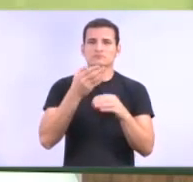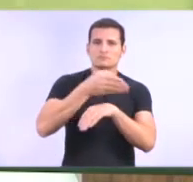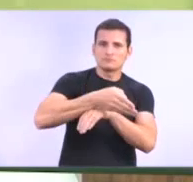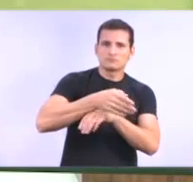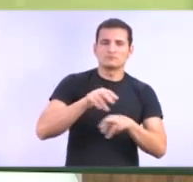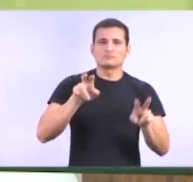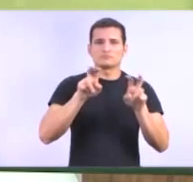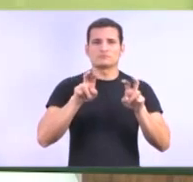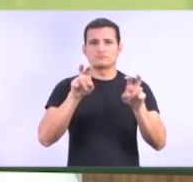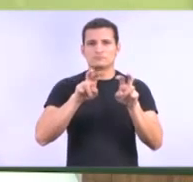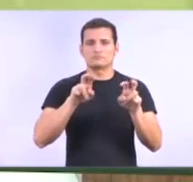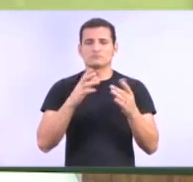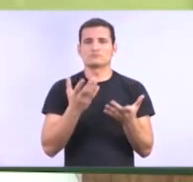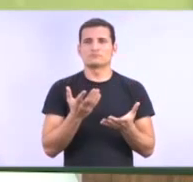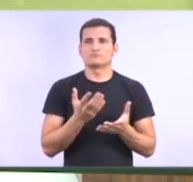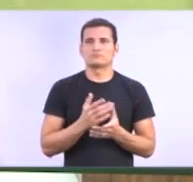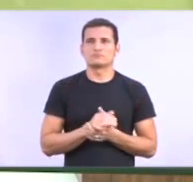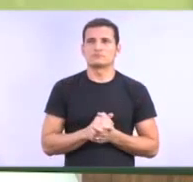acessar um